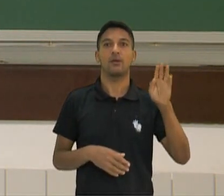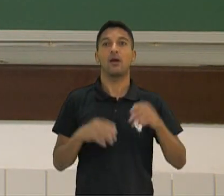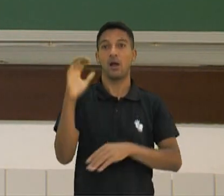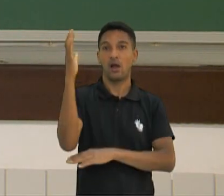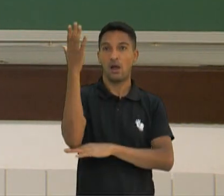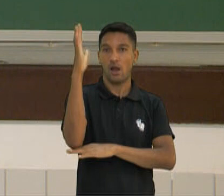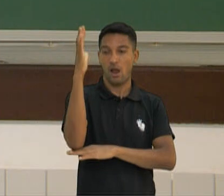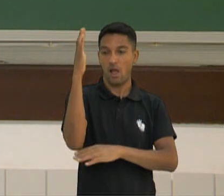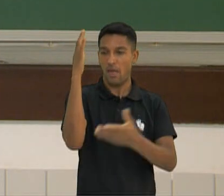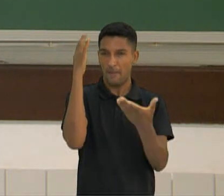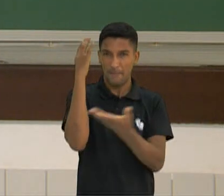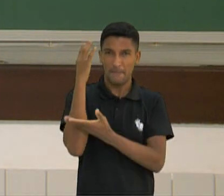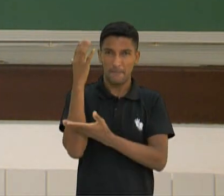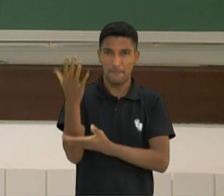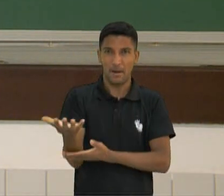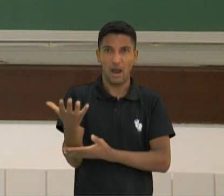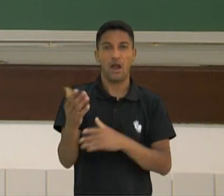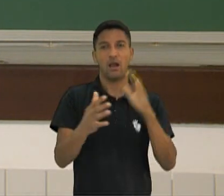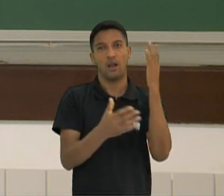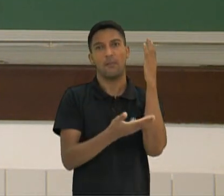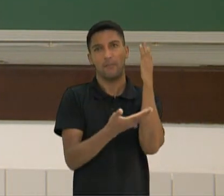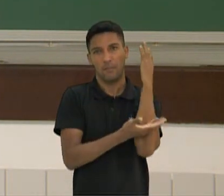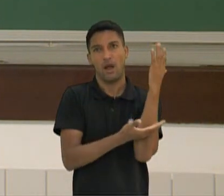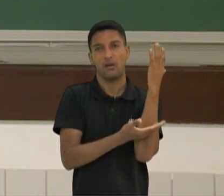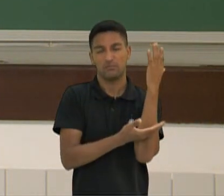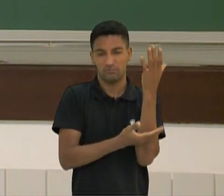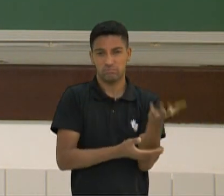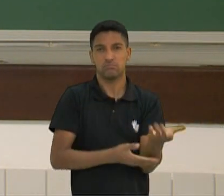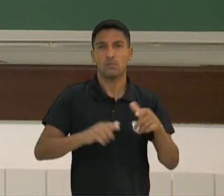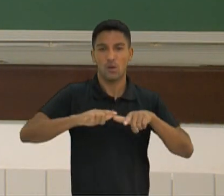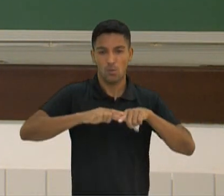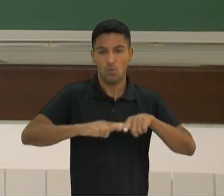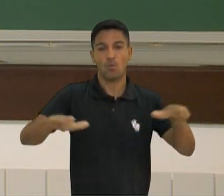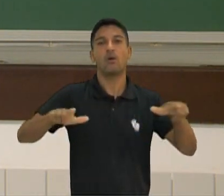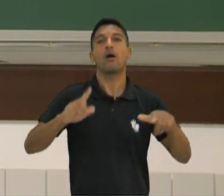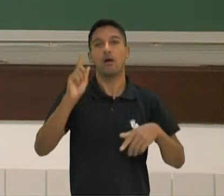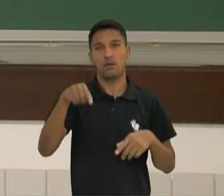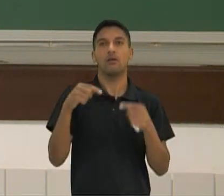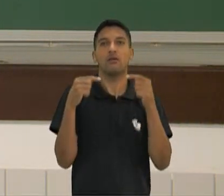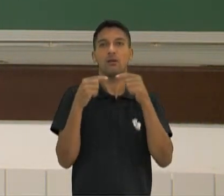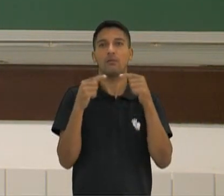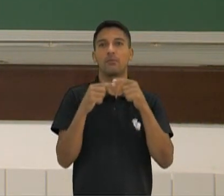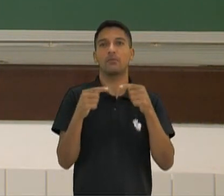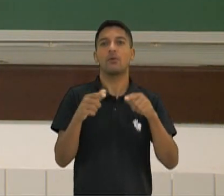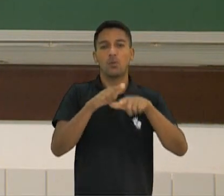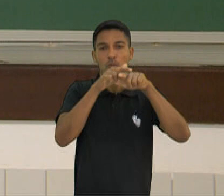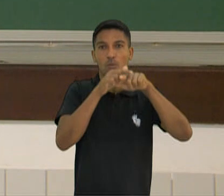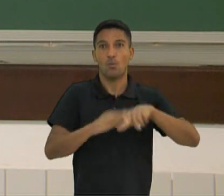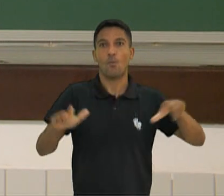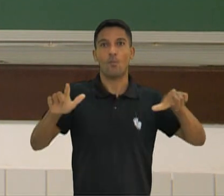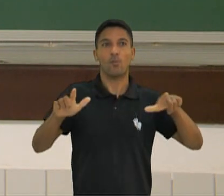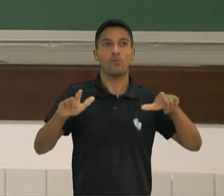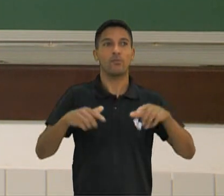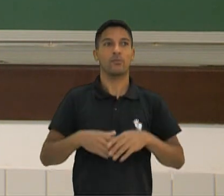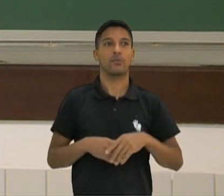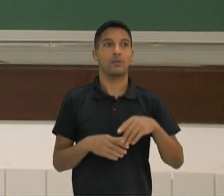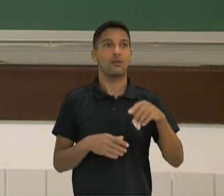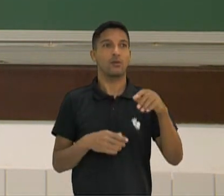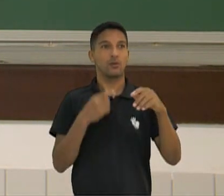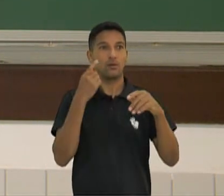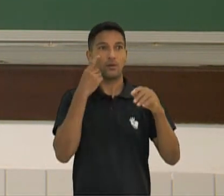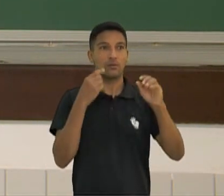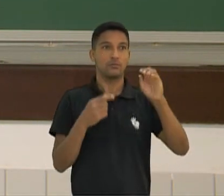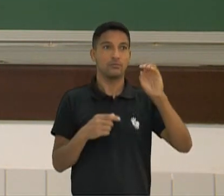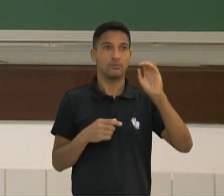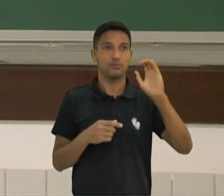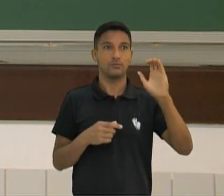desertificação. E a última, não é alterar a localidade, a biodiversidade, é falso, altera tudo. Nós temos uma